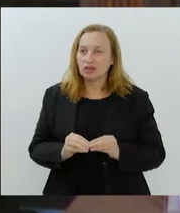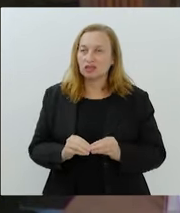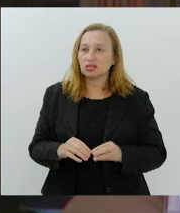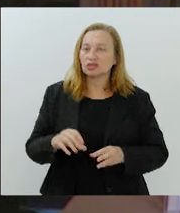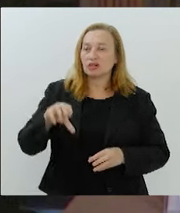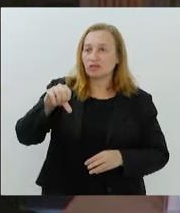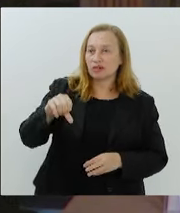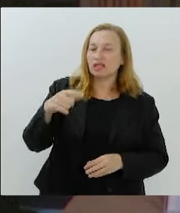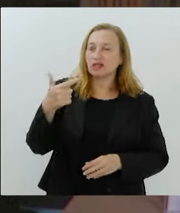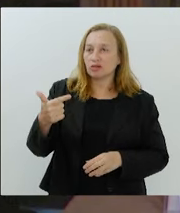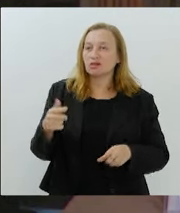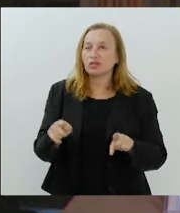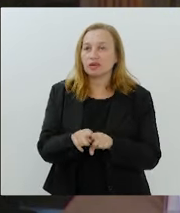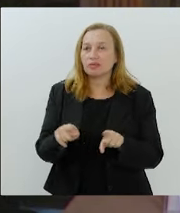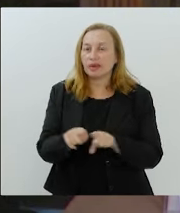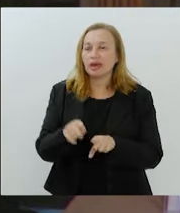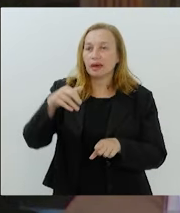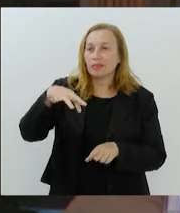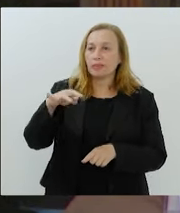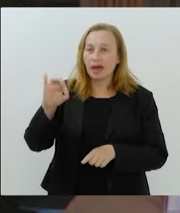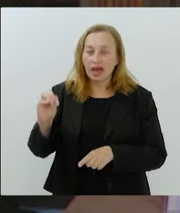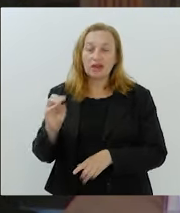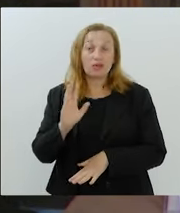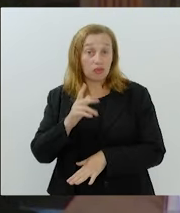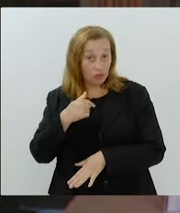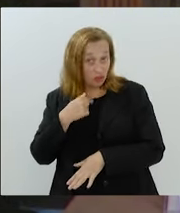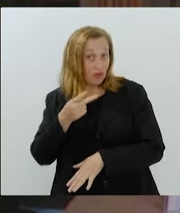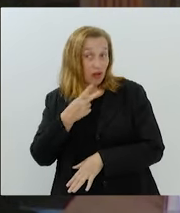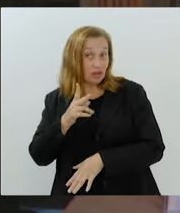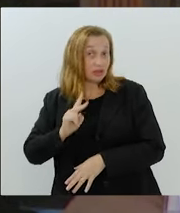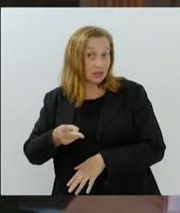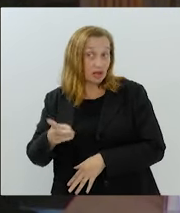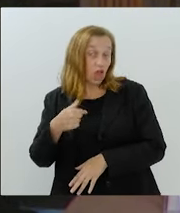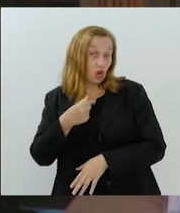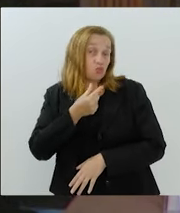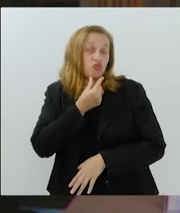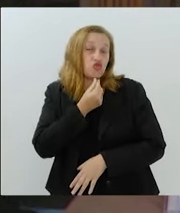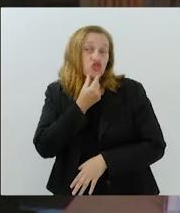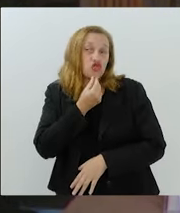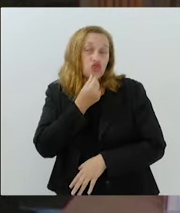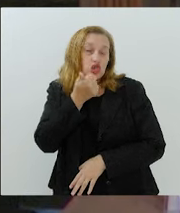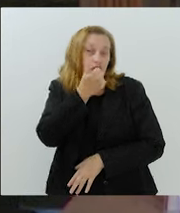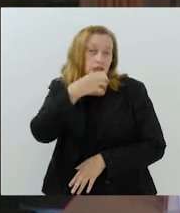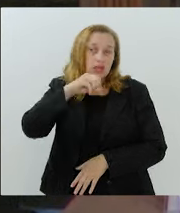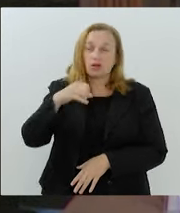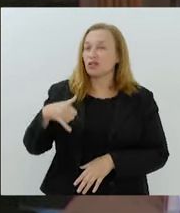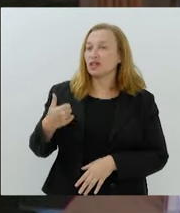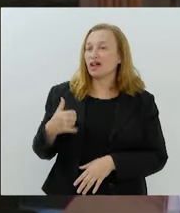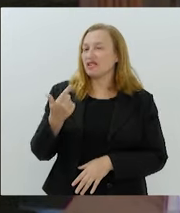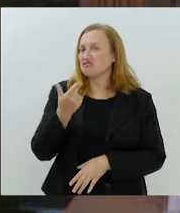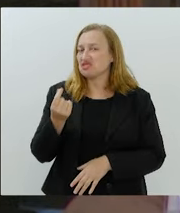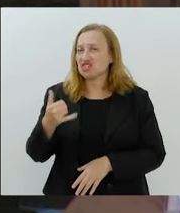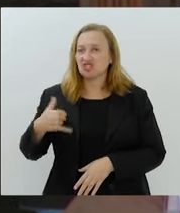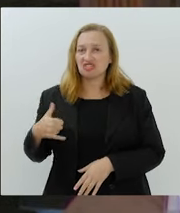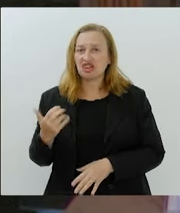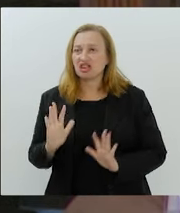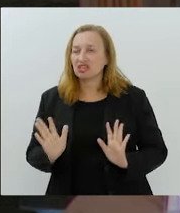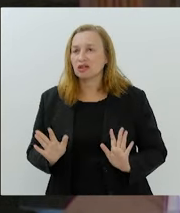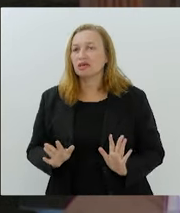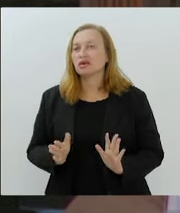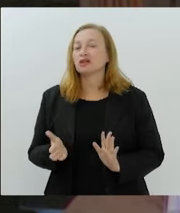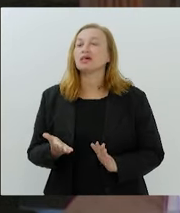lá também, e é o que eu digo, eu era um menino de 19 anos, ali 20 anos, na